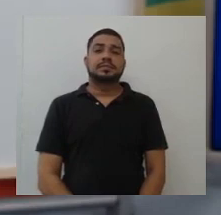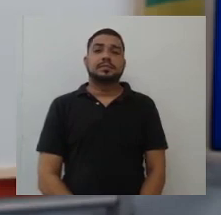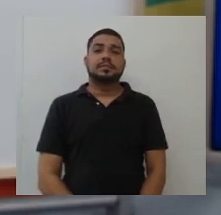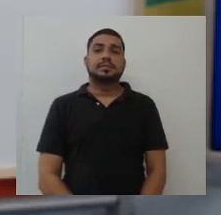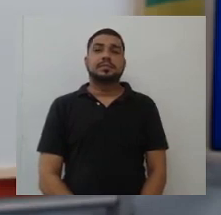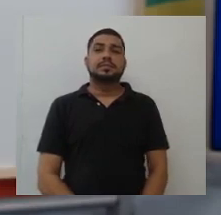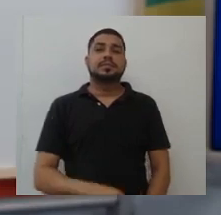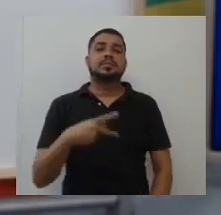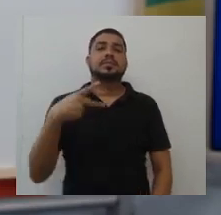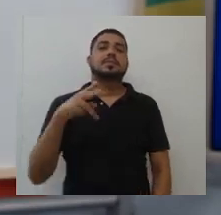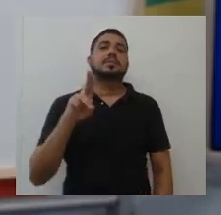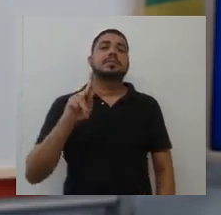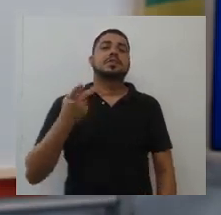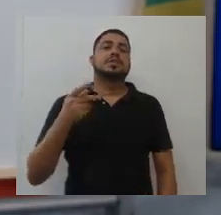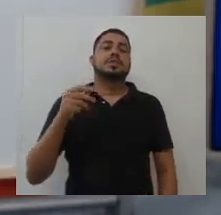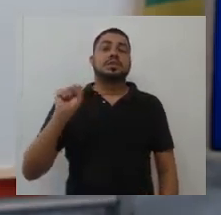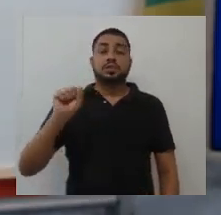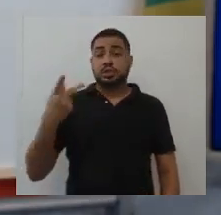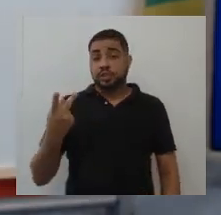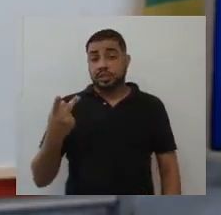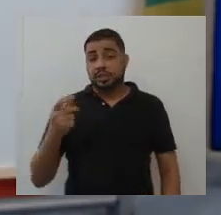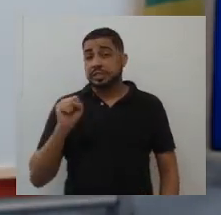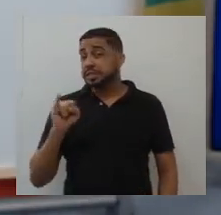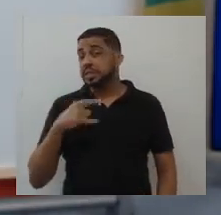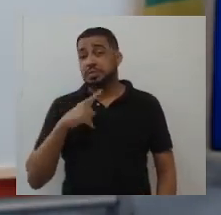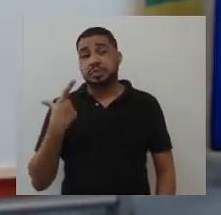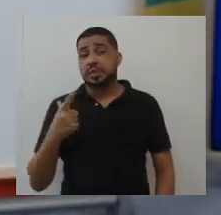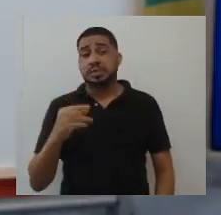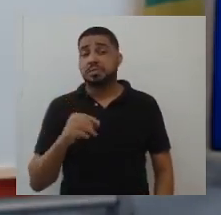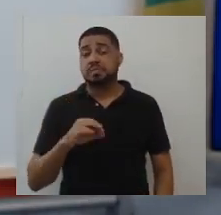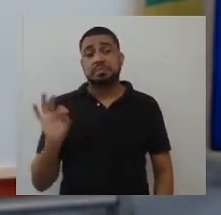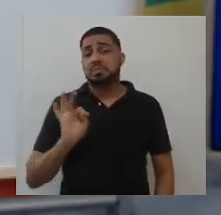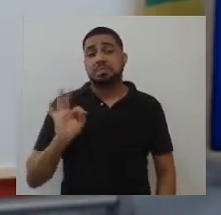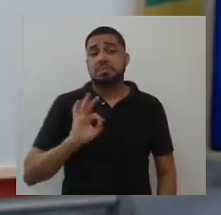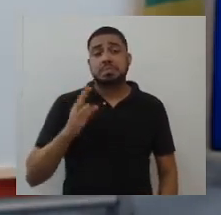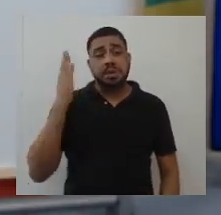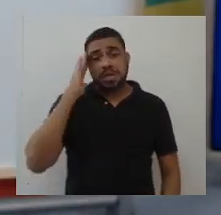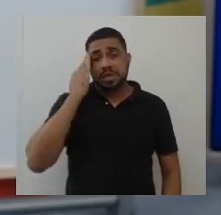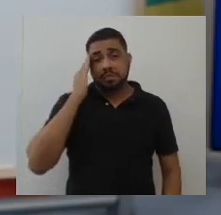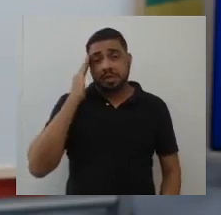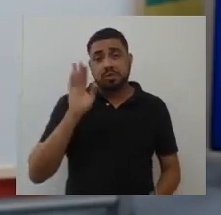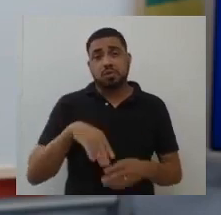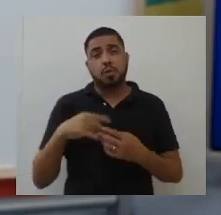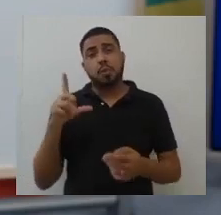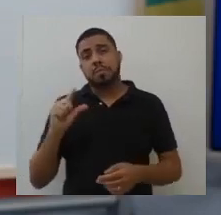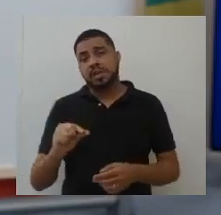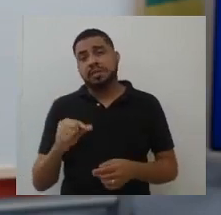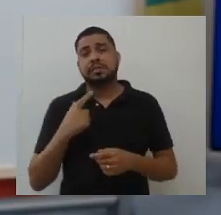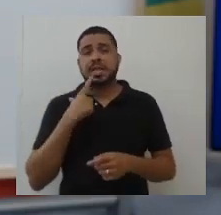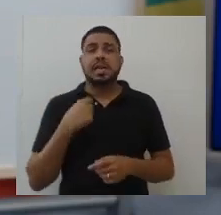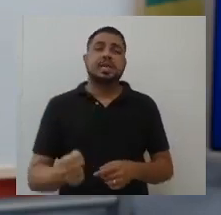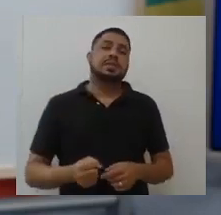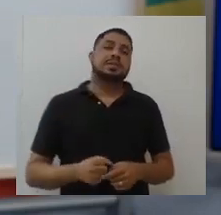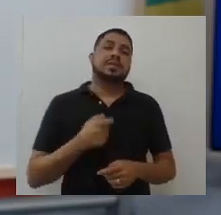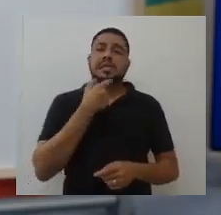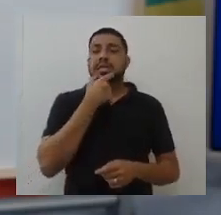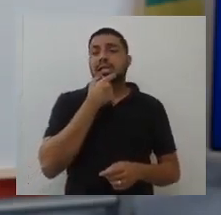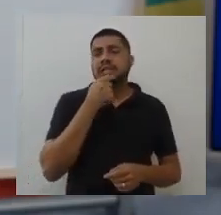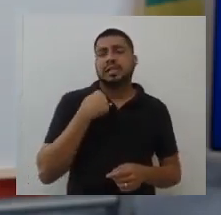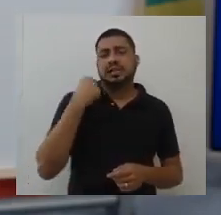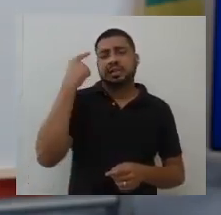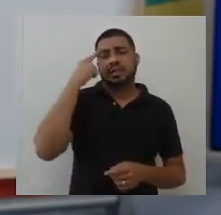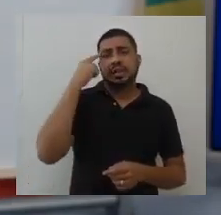Push. Isso, se eu não tenho nenhum entendimento, ou o mínimo, da língua inglesa, eu vou achar